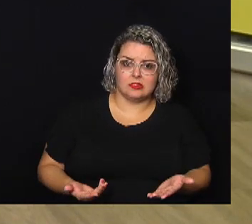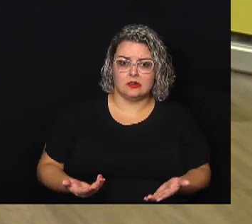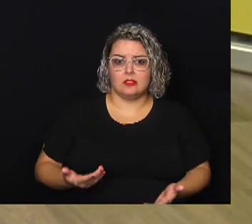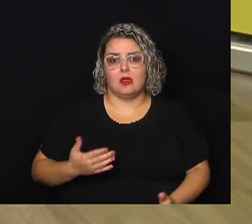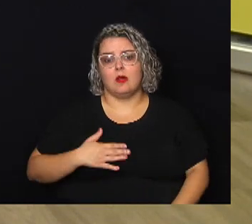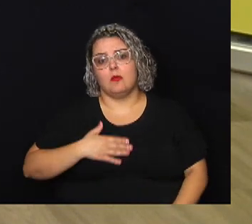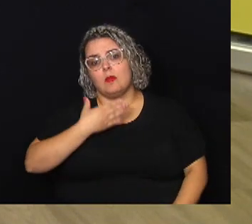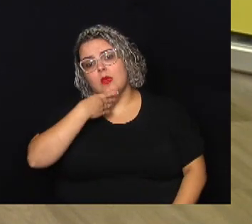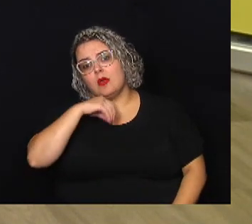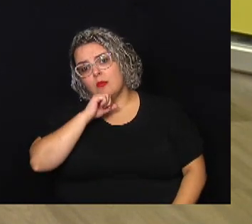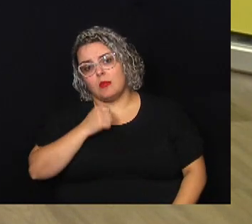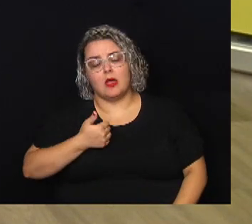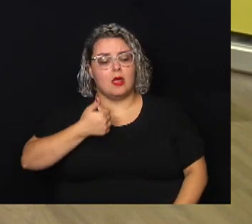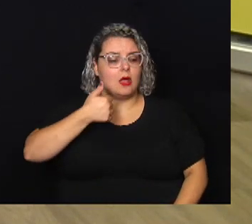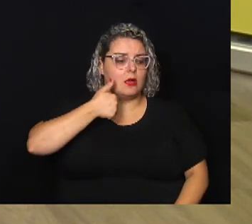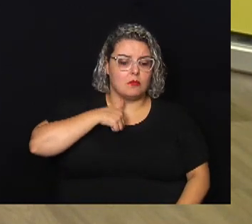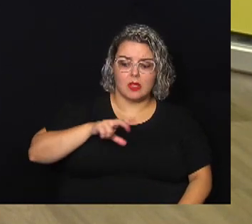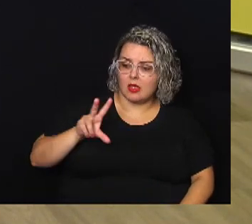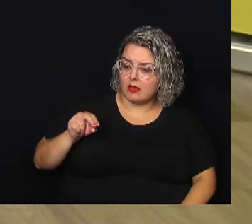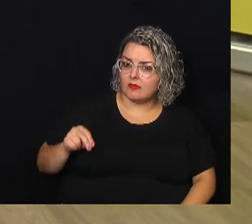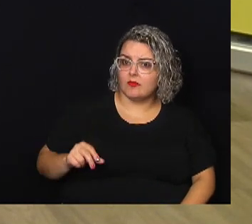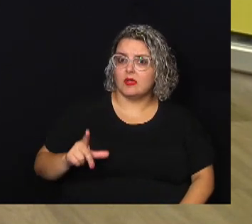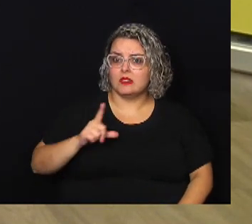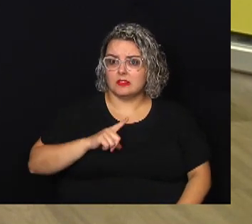minha avó teve, eu posso vir a ter?